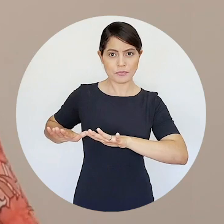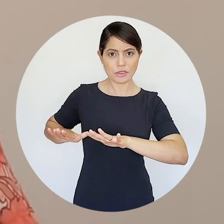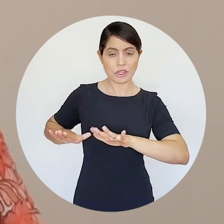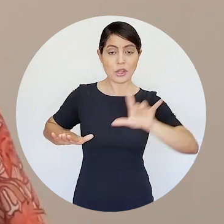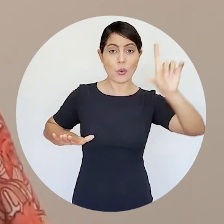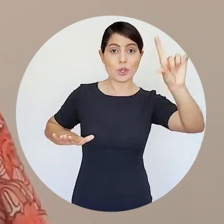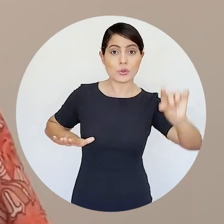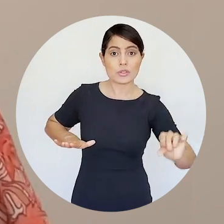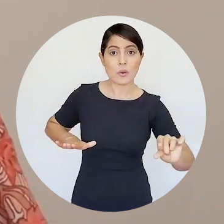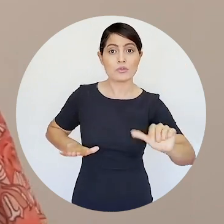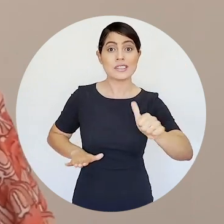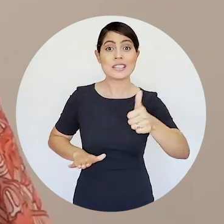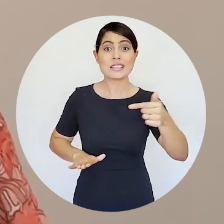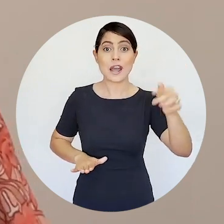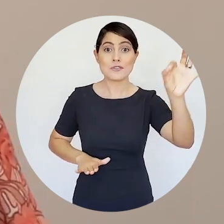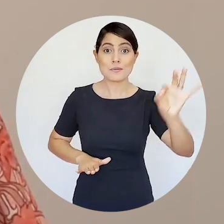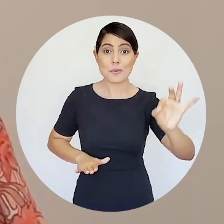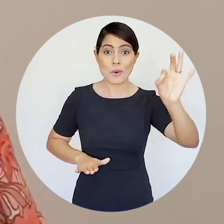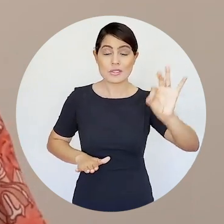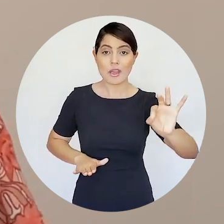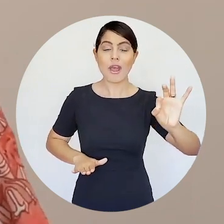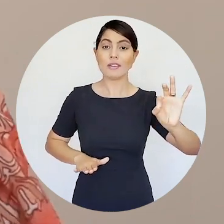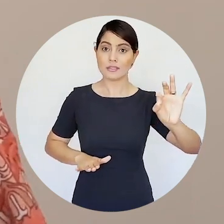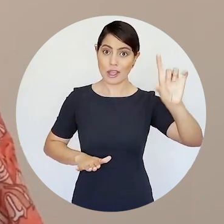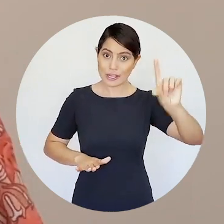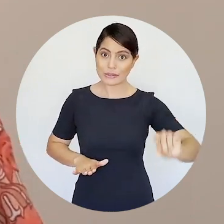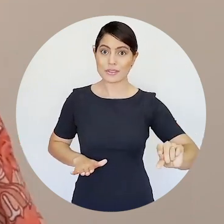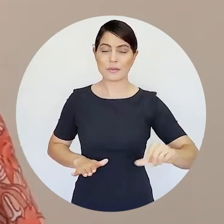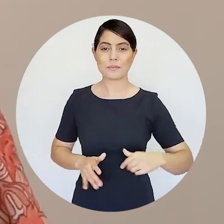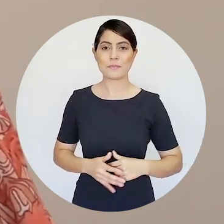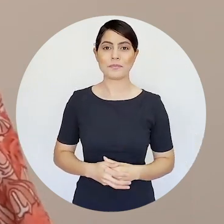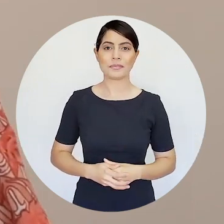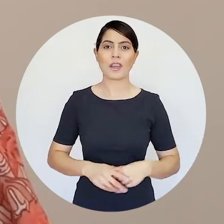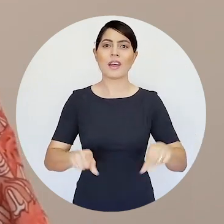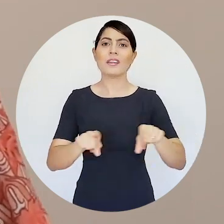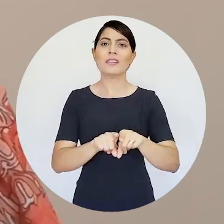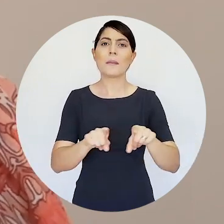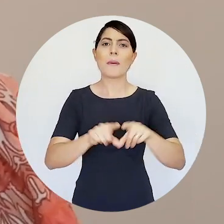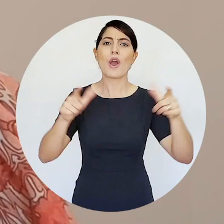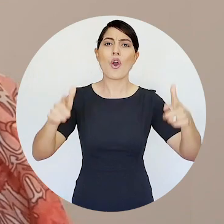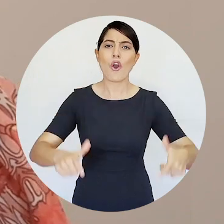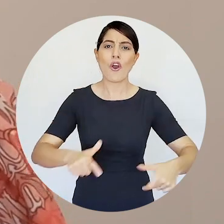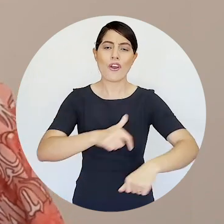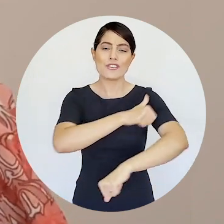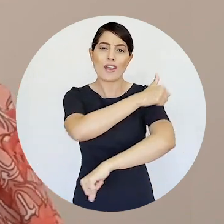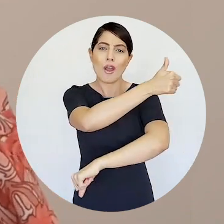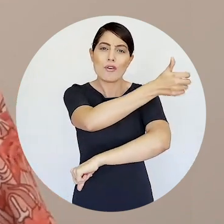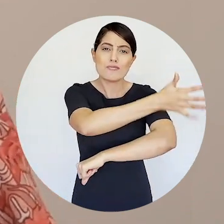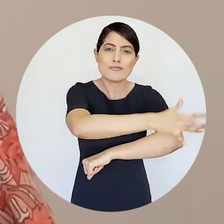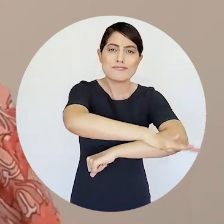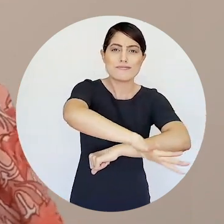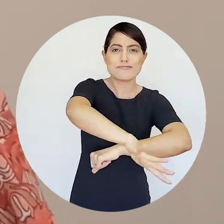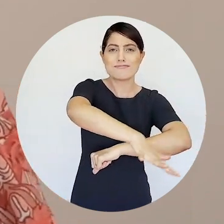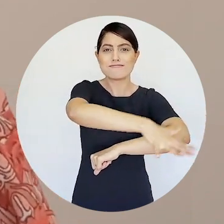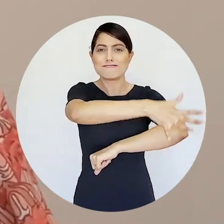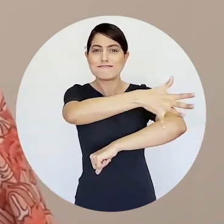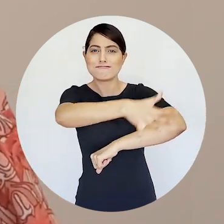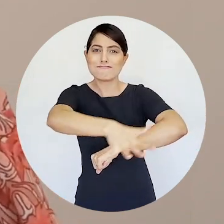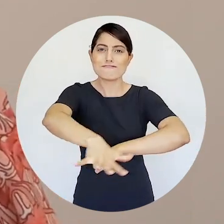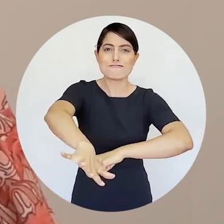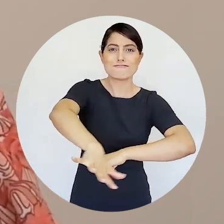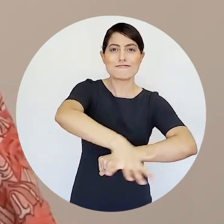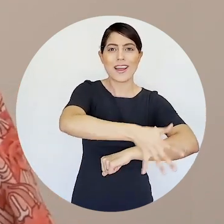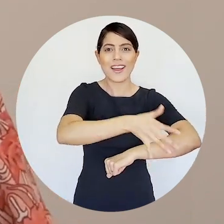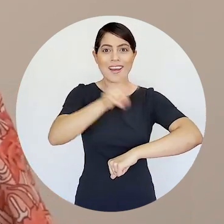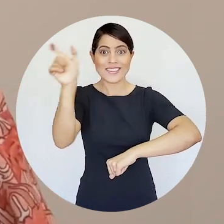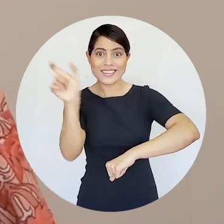redução de 17%. Nós também já vimos imagens das águas dos canais de Veneza, na Itália, que se tornaram